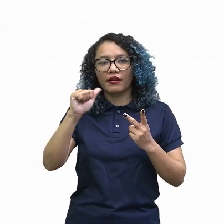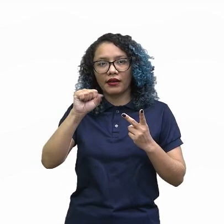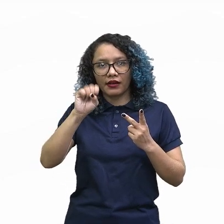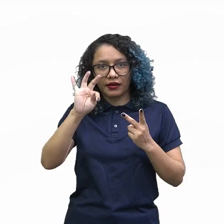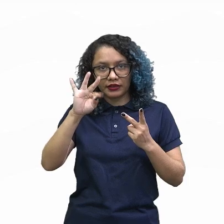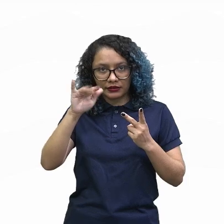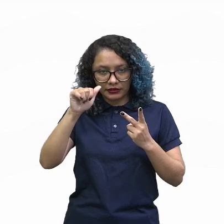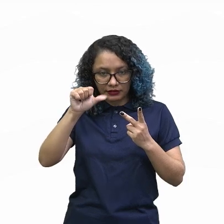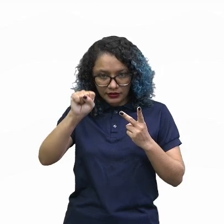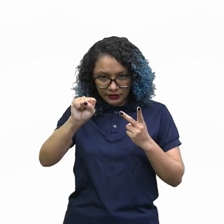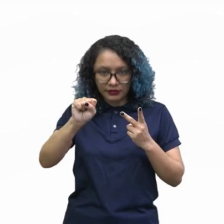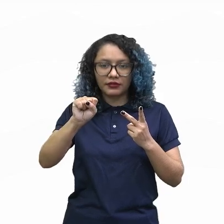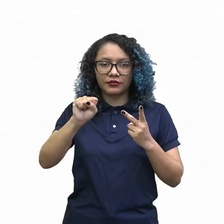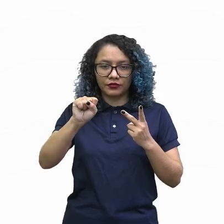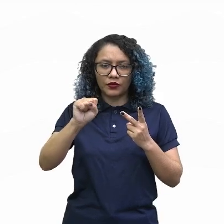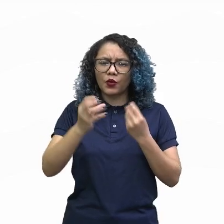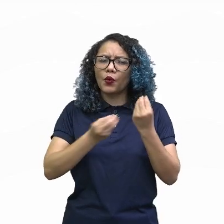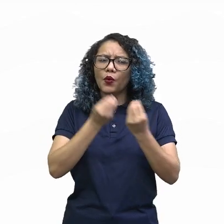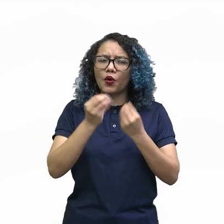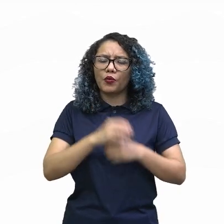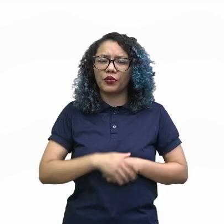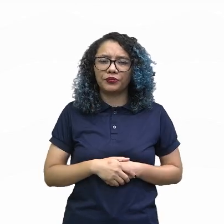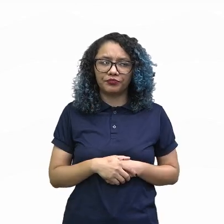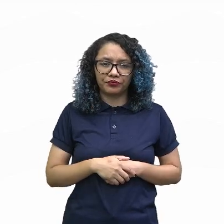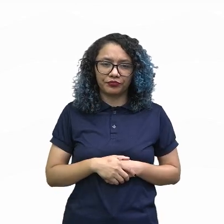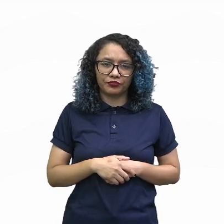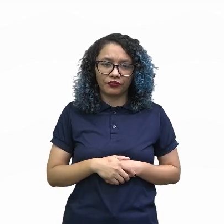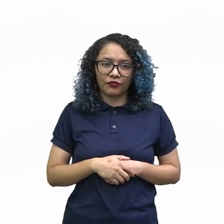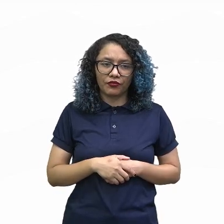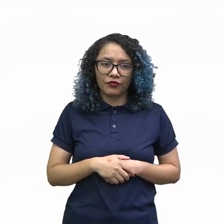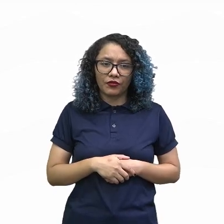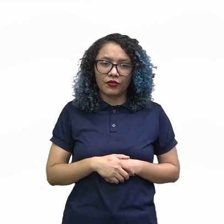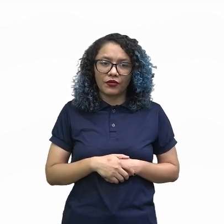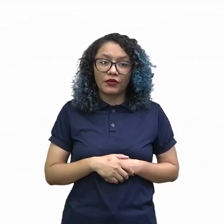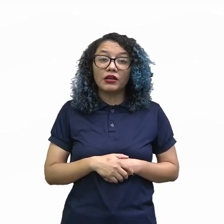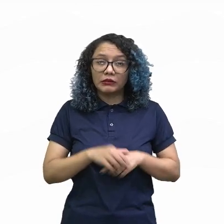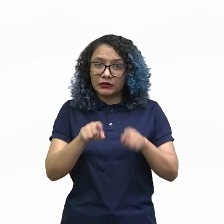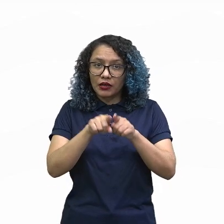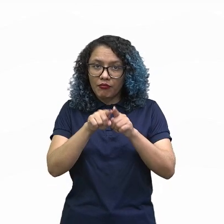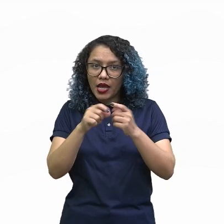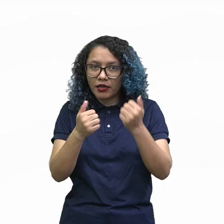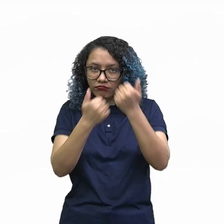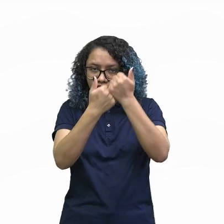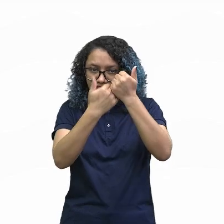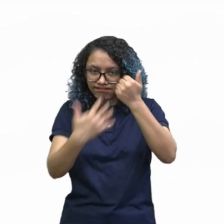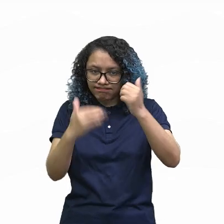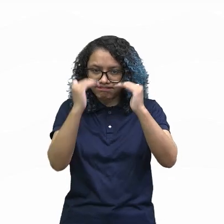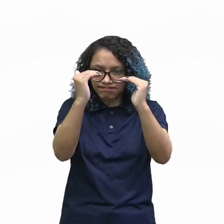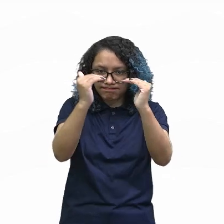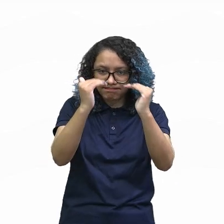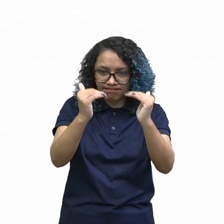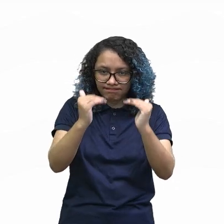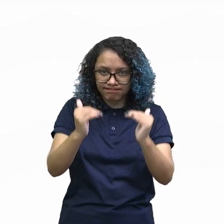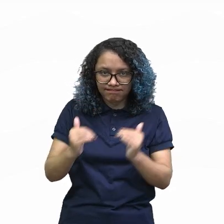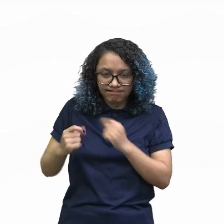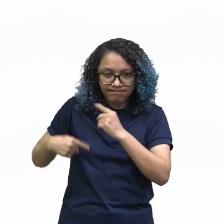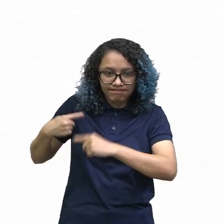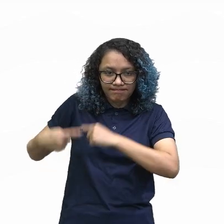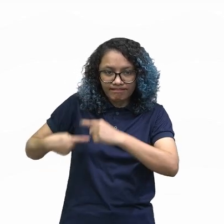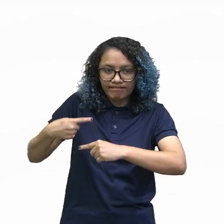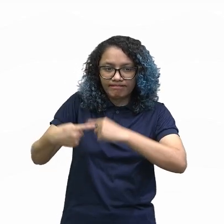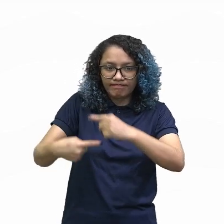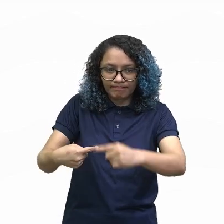né? A sociedade de castas, que é uma sociedade hierárquica, né? Onde a hierarquia